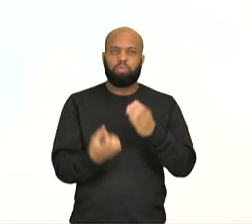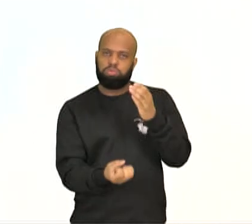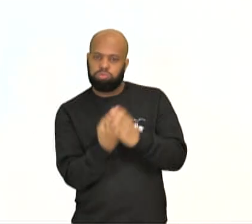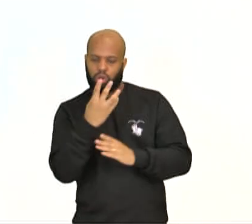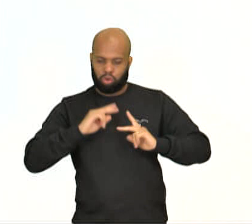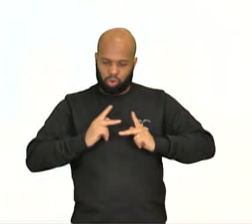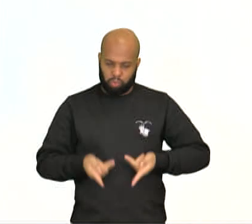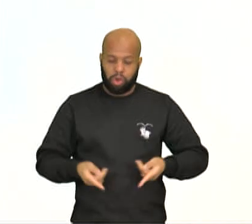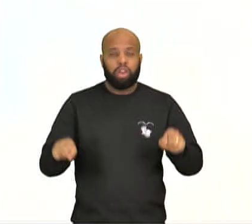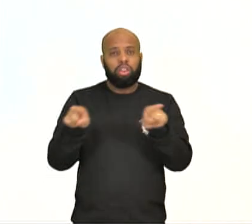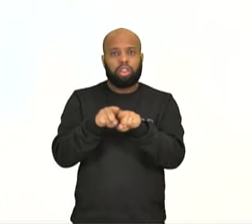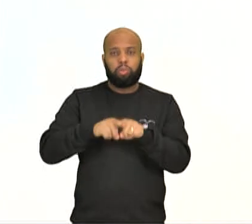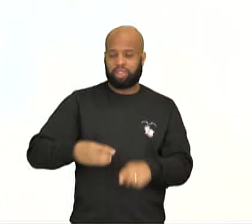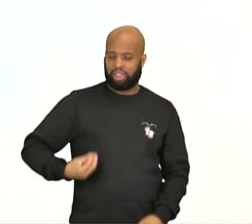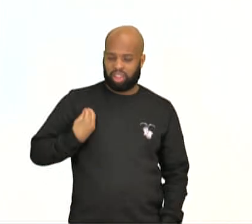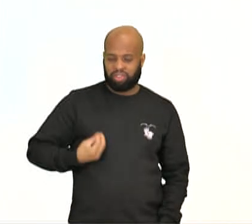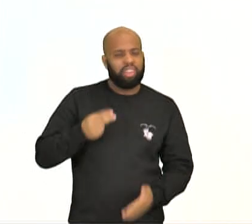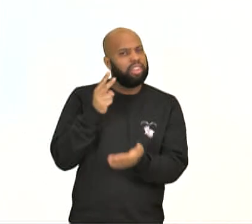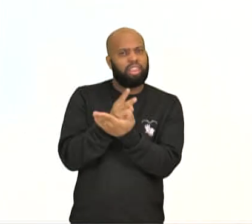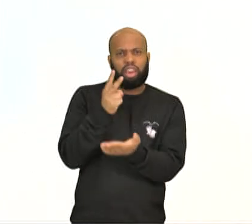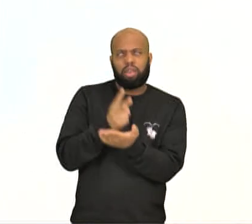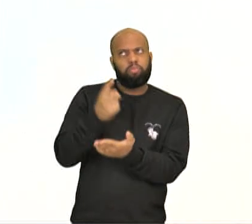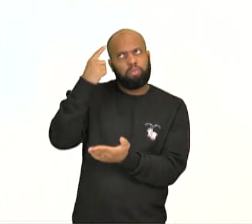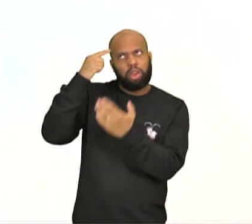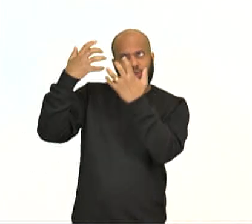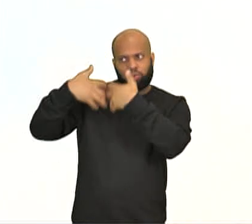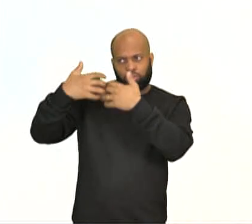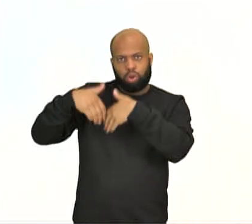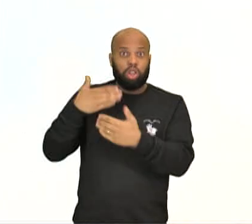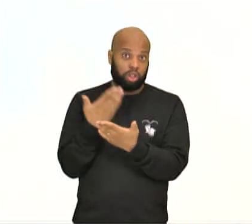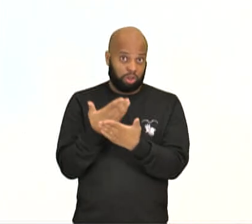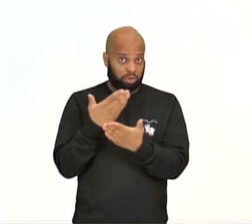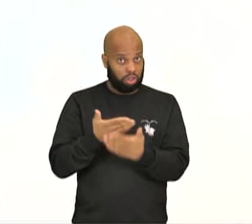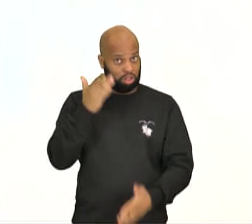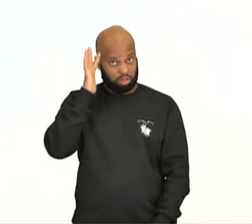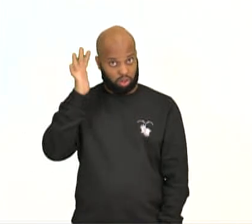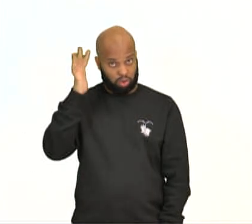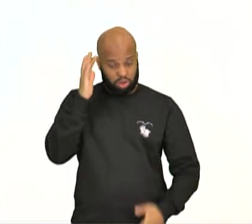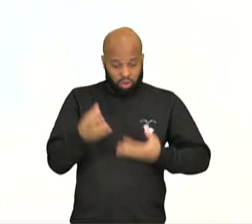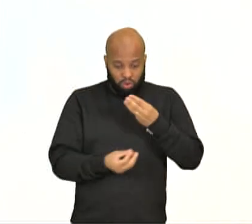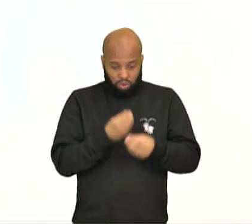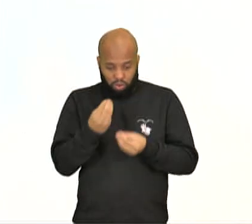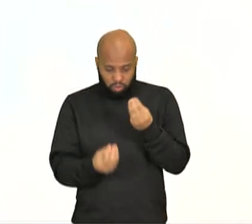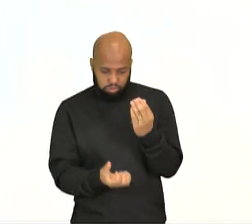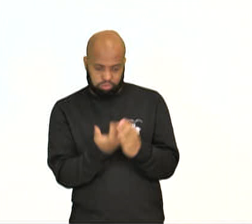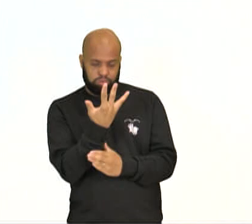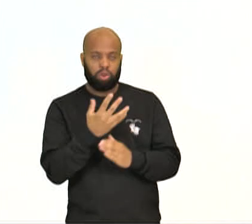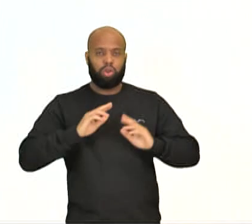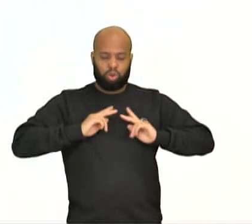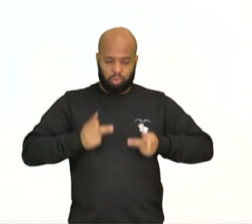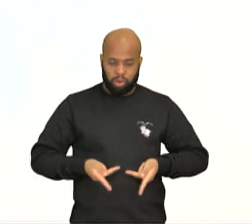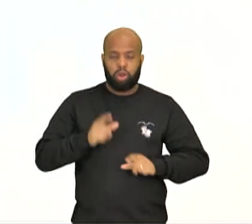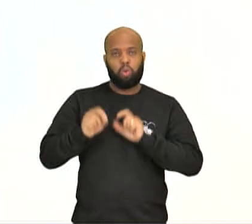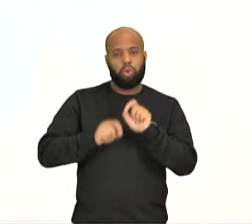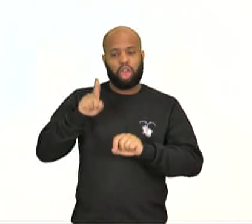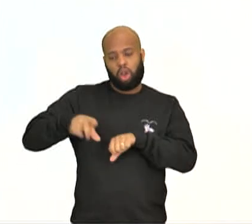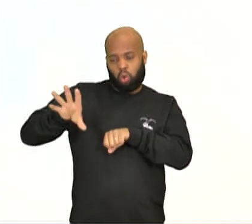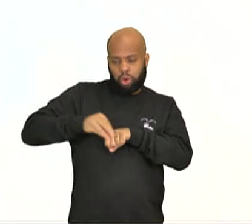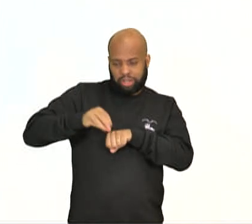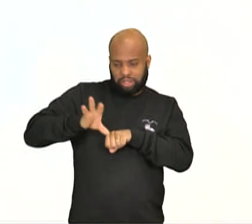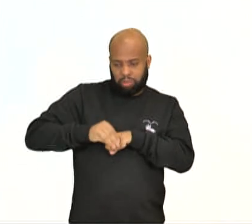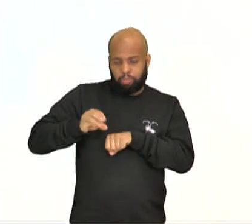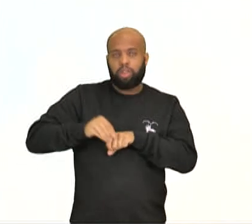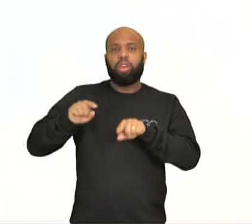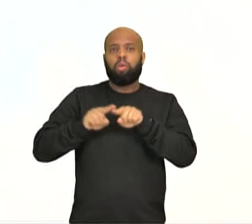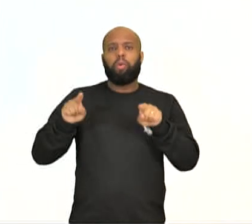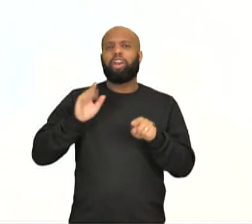vida, sempre estiveram cercando nossas mentes. Estudar as teorias científicas sobre o surgimento dos seres humanos é trazer um conhecimento que está há tanto tempo